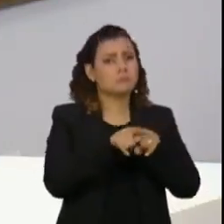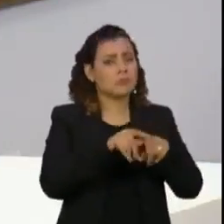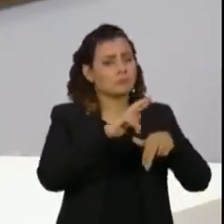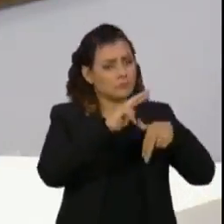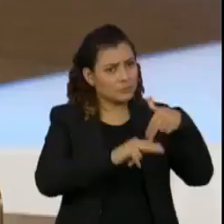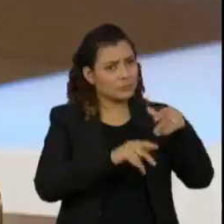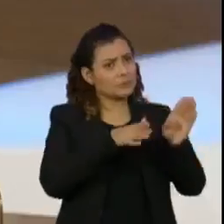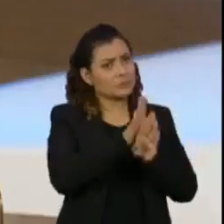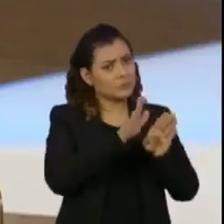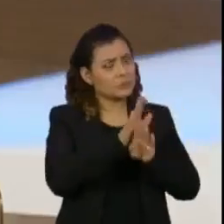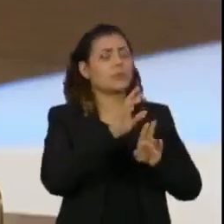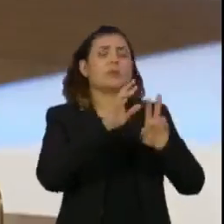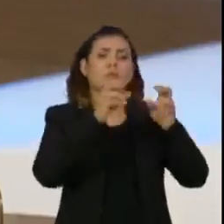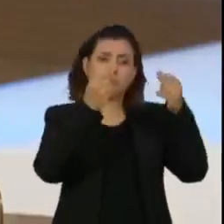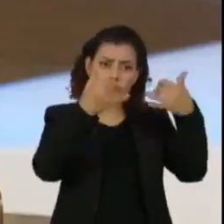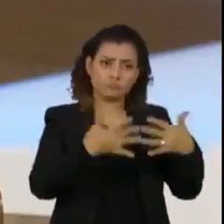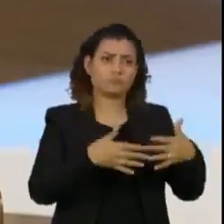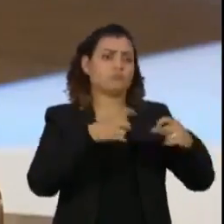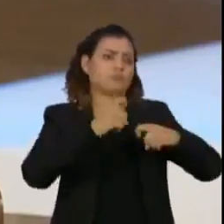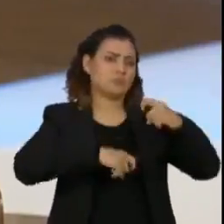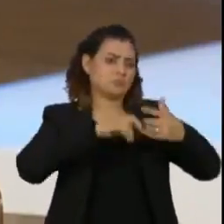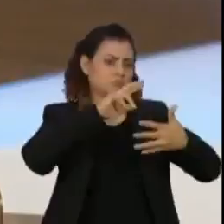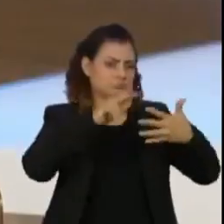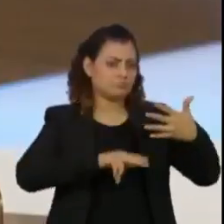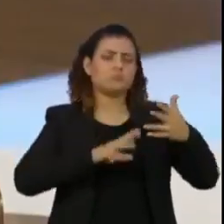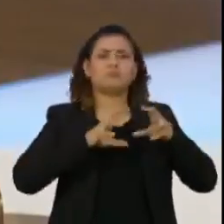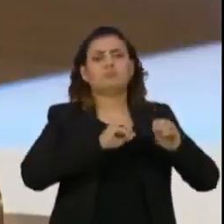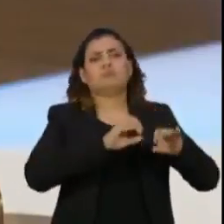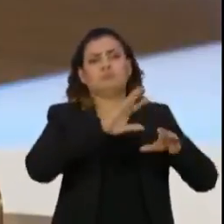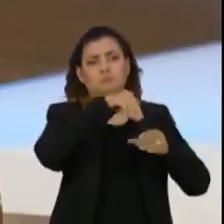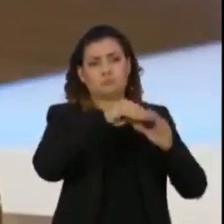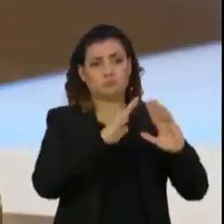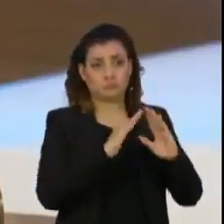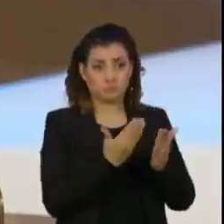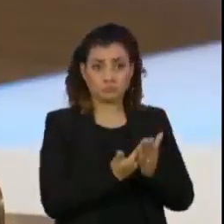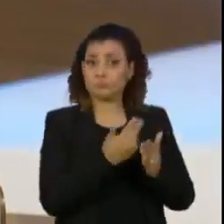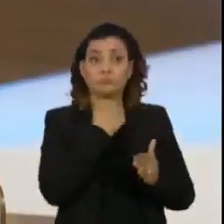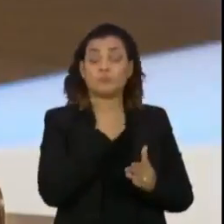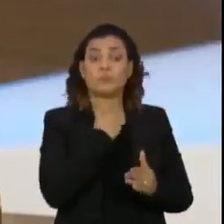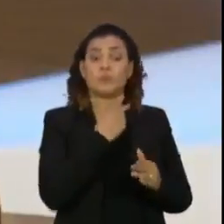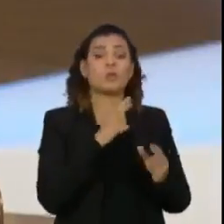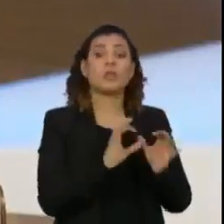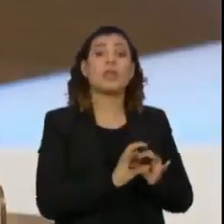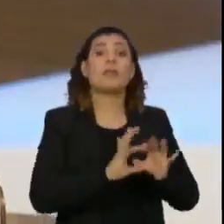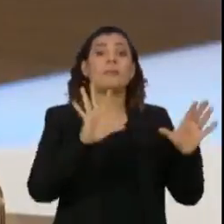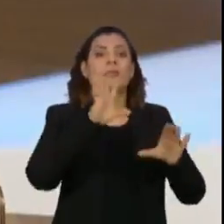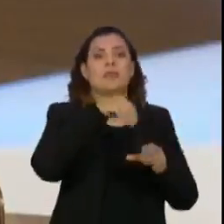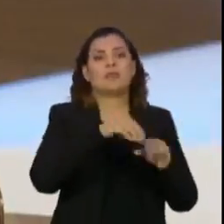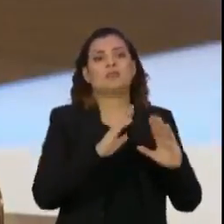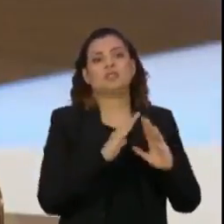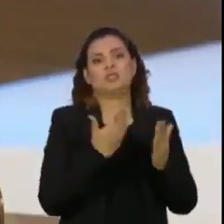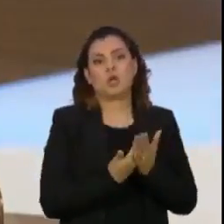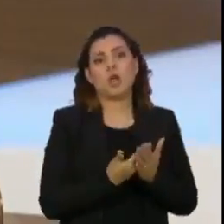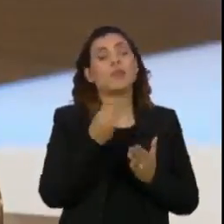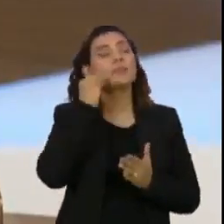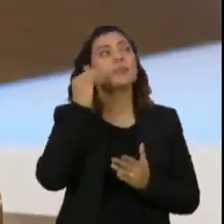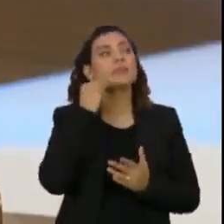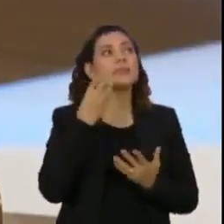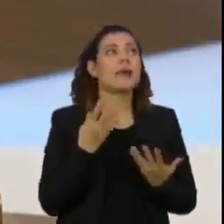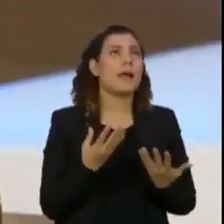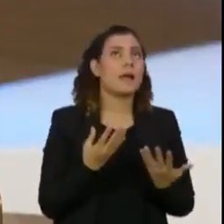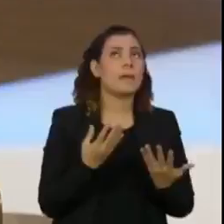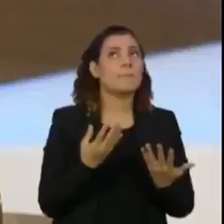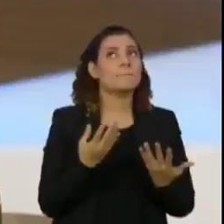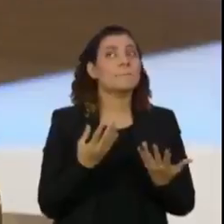escolas. Mas isso não pode ser transformado numa liberdade dentro das escolas de tentar, de alguma